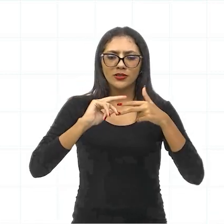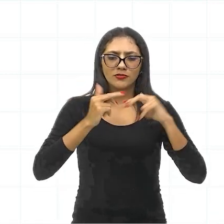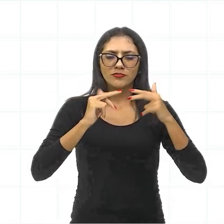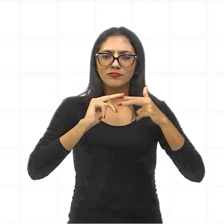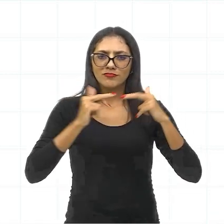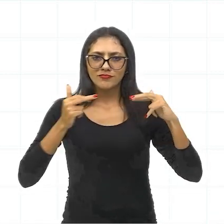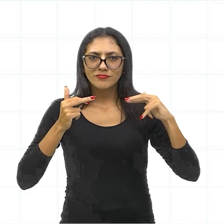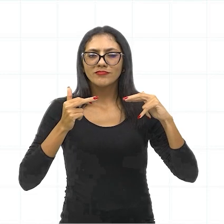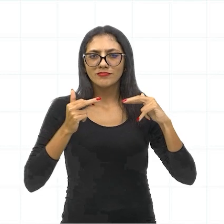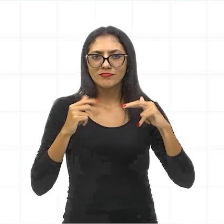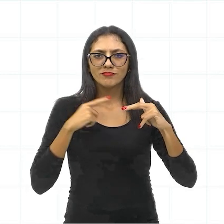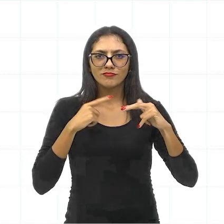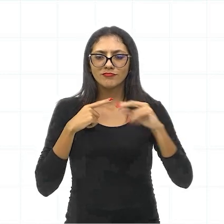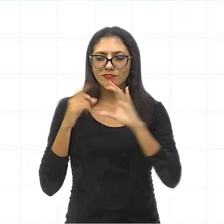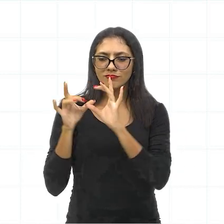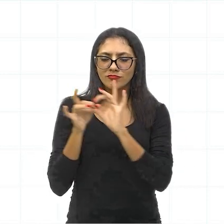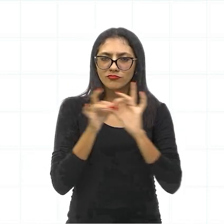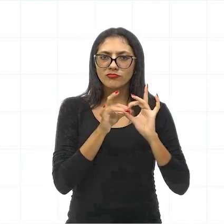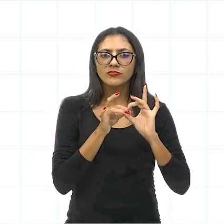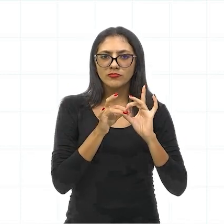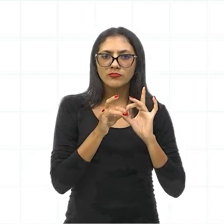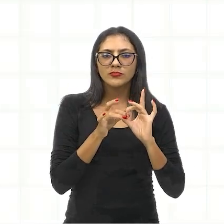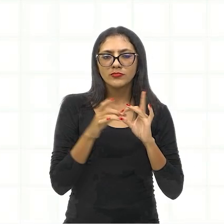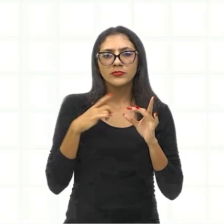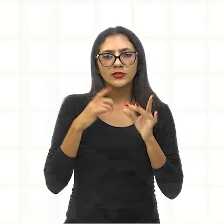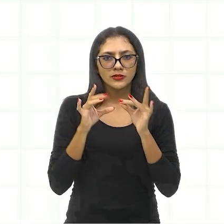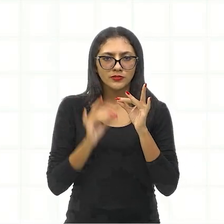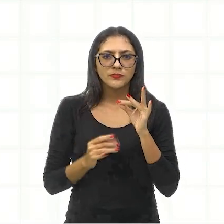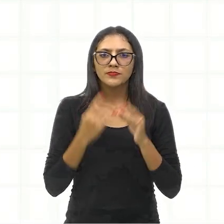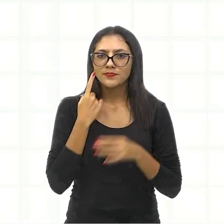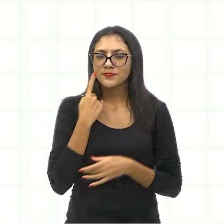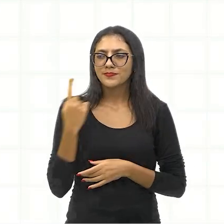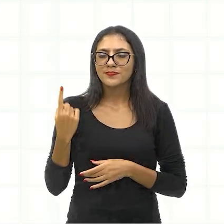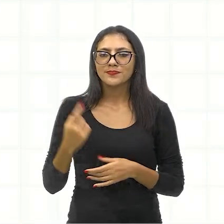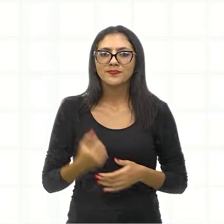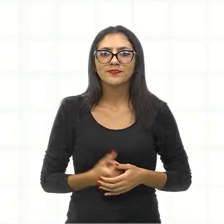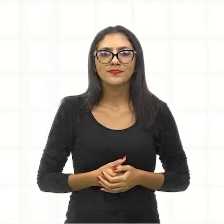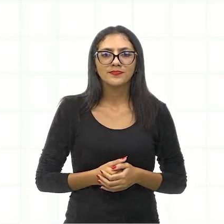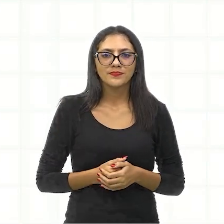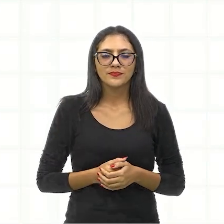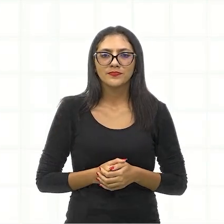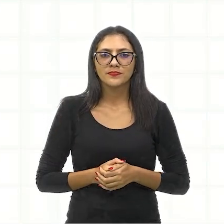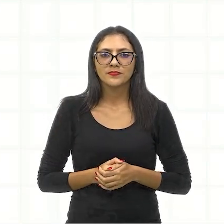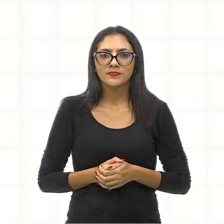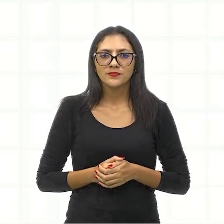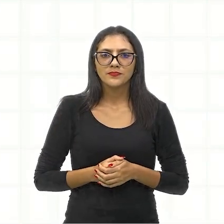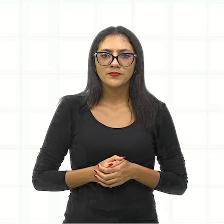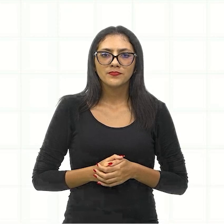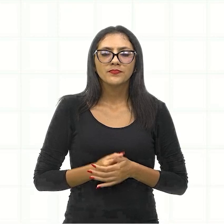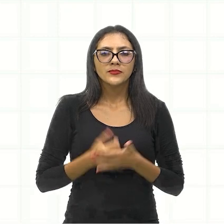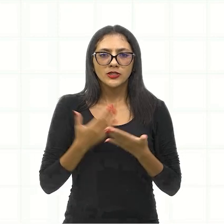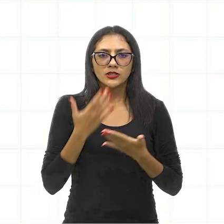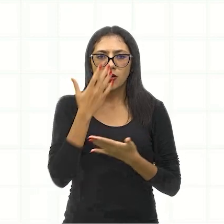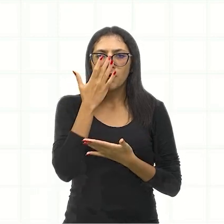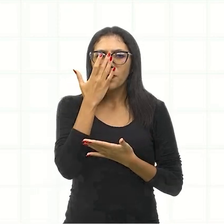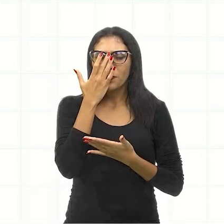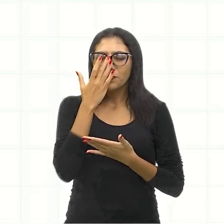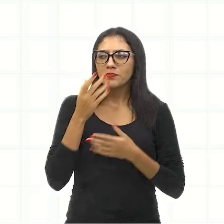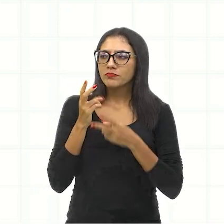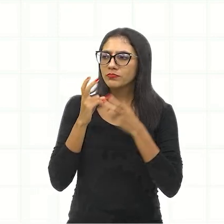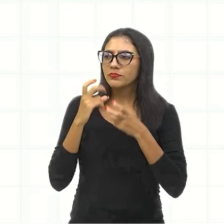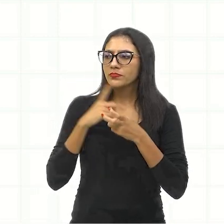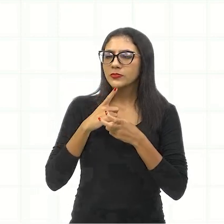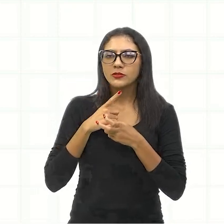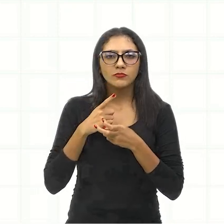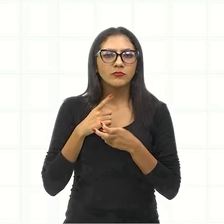genético, né, dessas estruturas, a gente observa com mais detalhes na outra imagem, olha só. Então, aí falando sobre a fertilização, nós temos